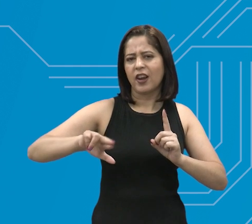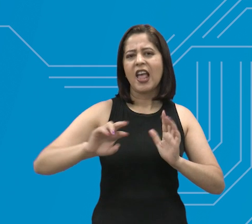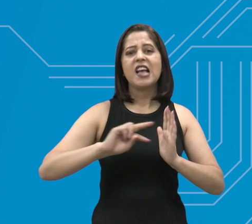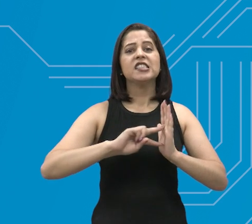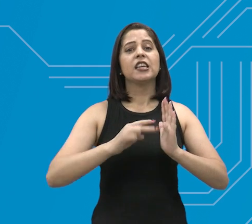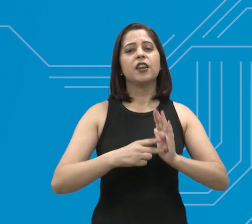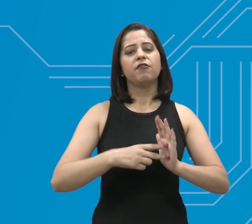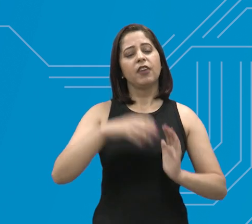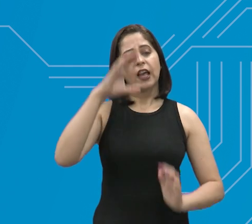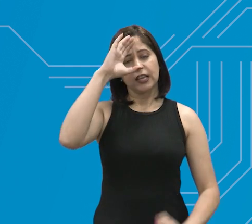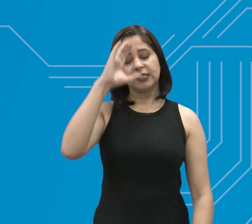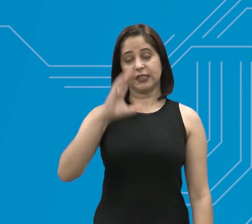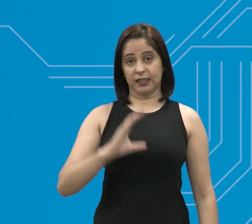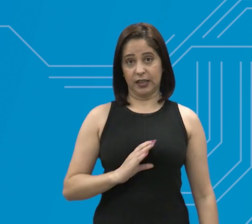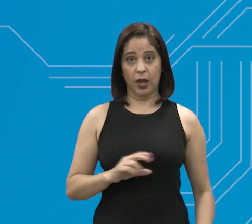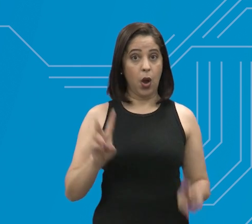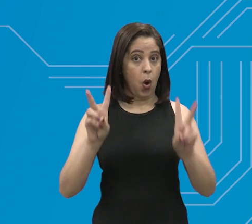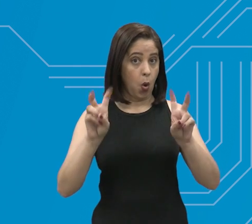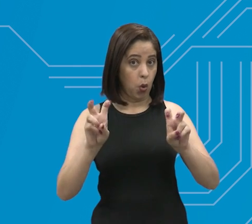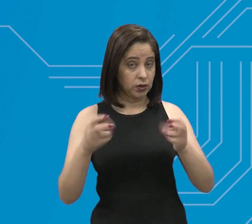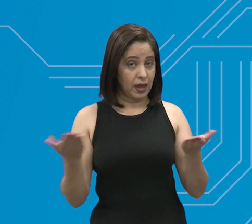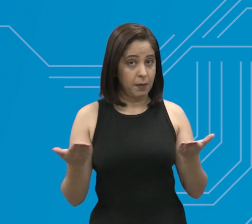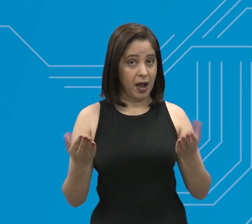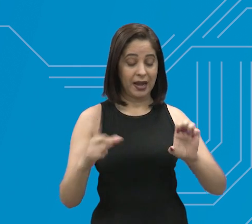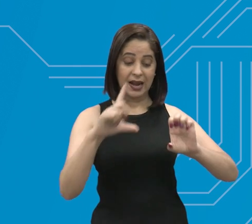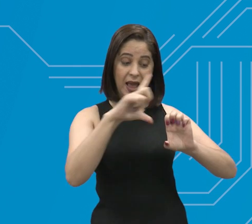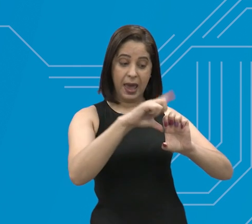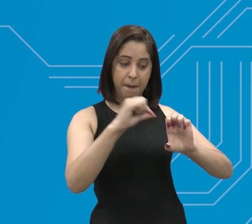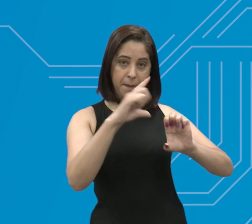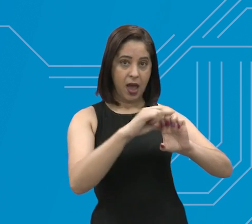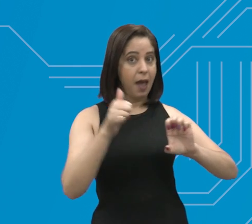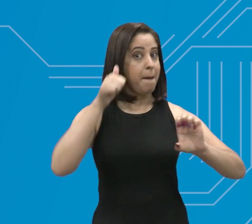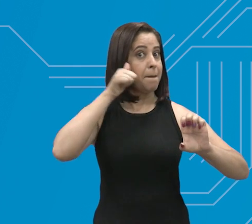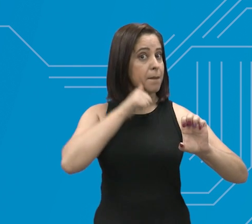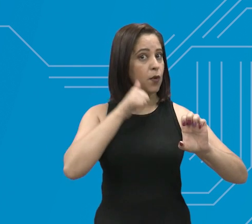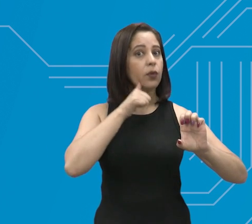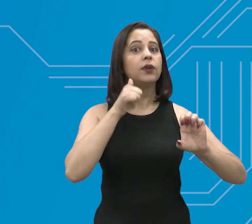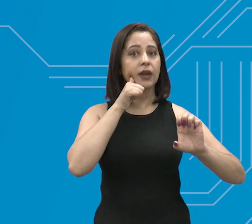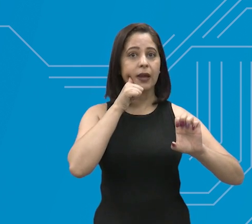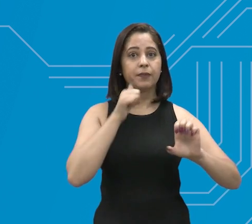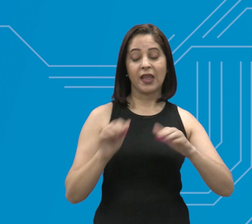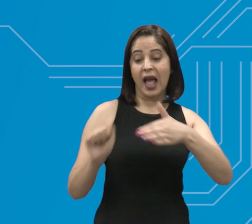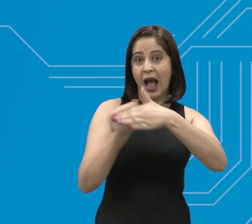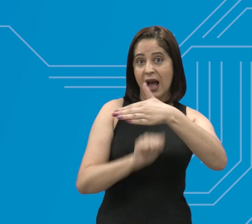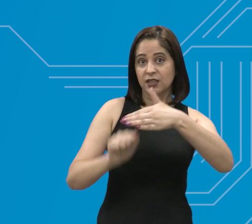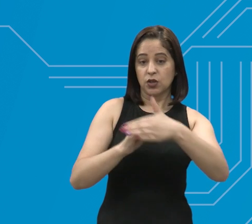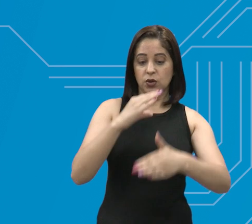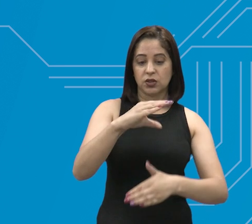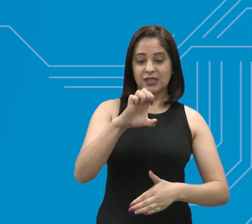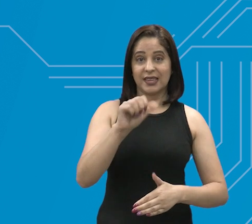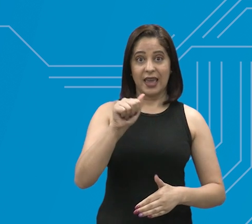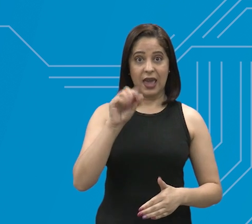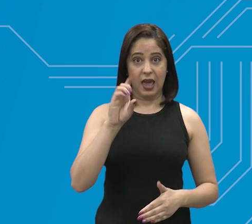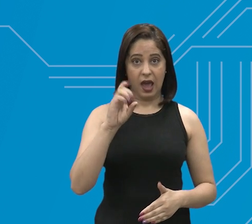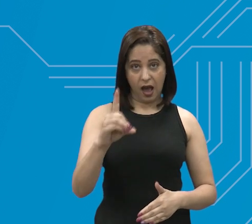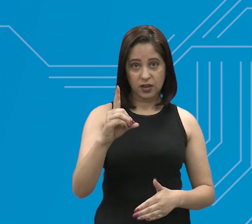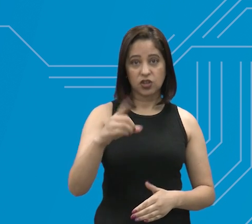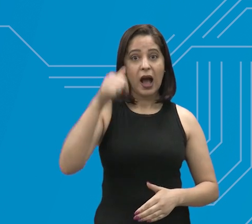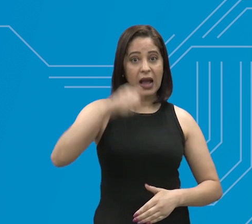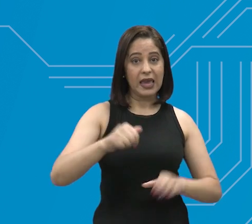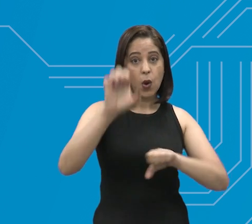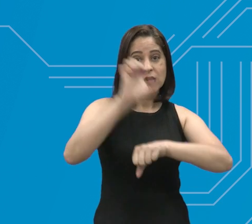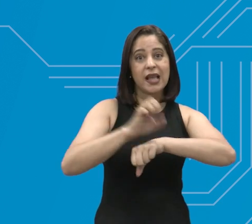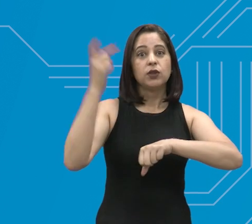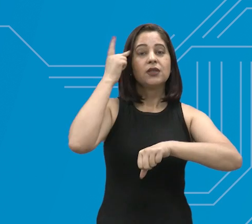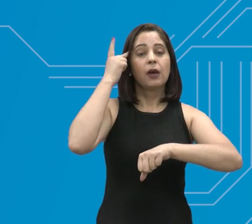de cidadania. Nosso assunto agora é empreendedorismo feminino. De acordo com a Fundação SEAD, o estado de São